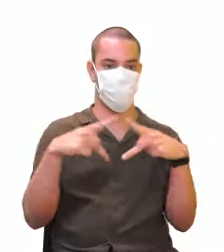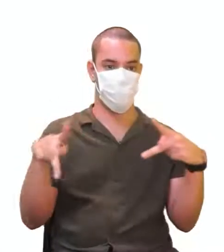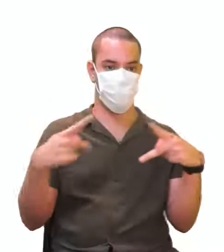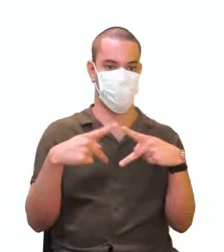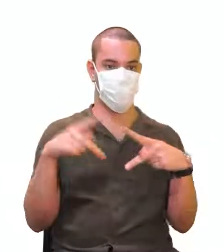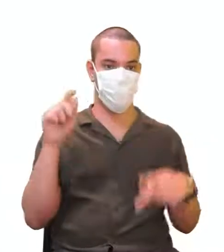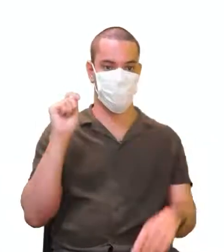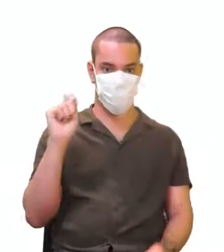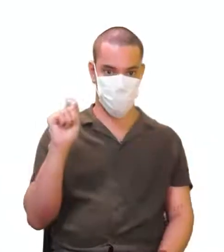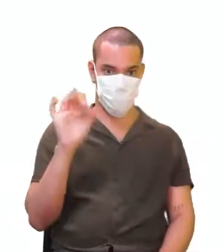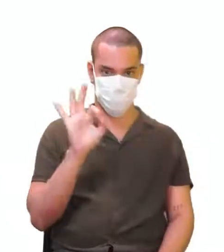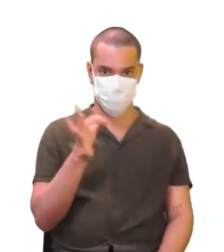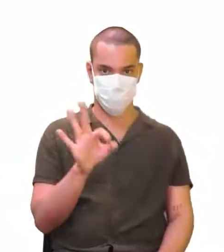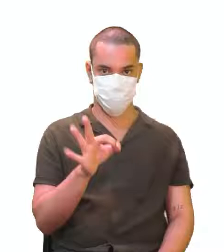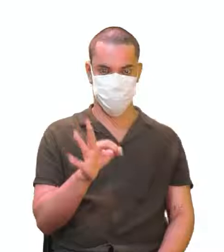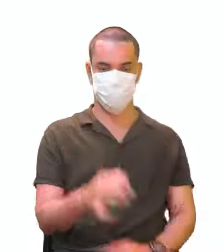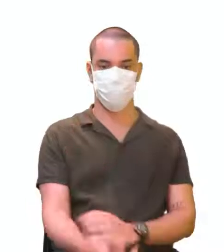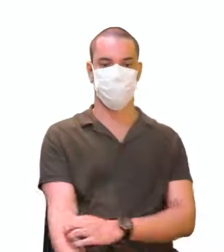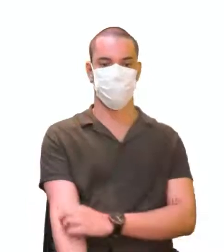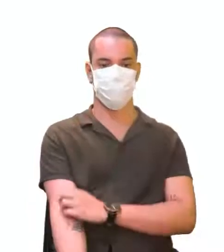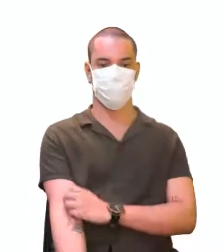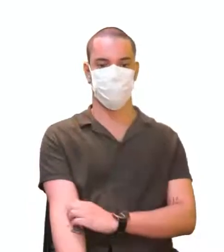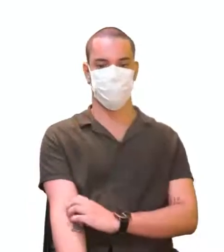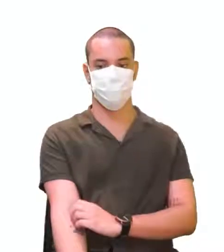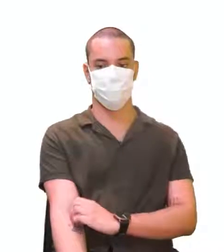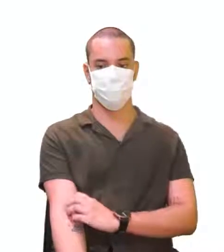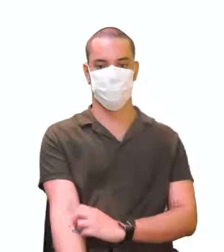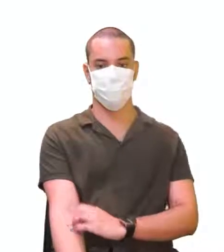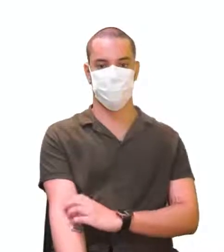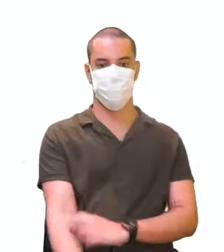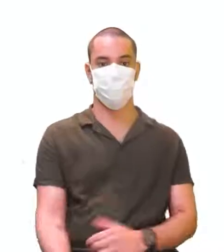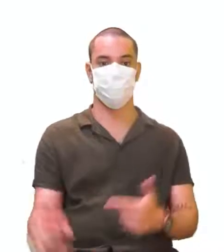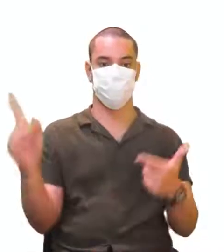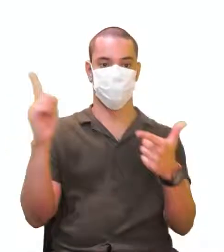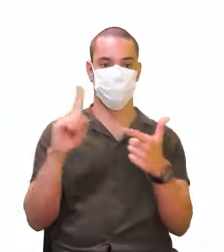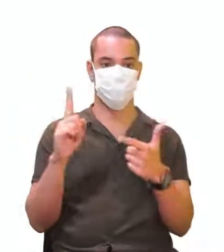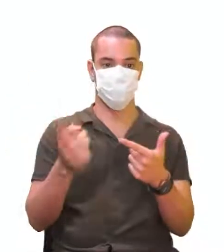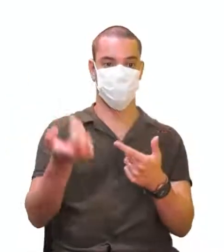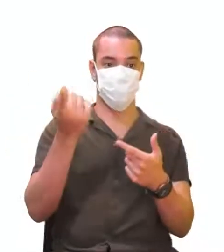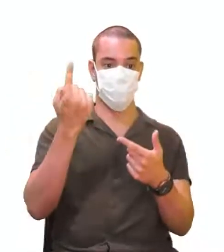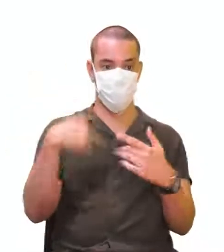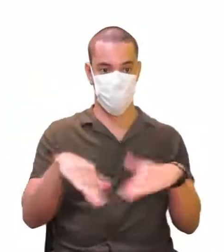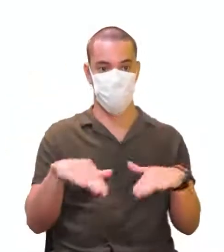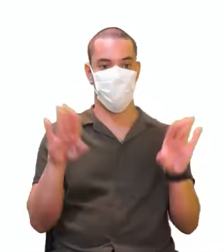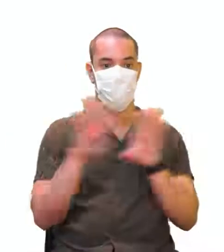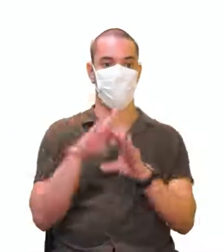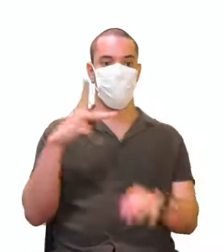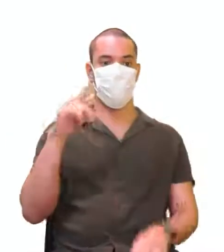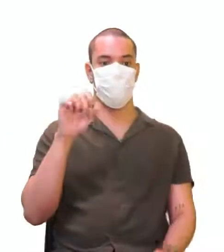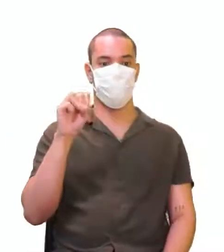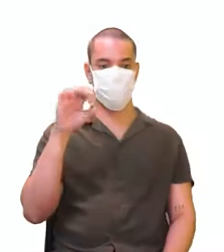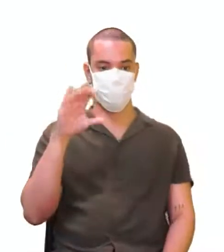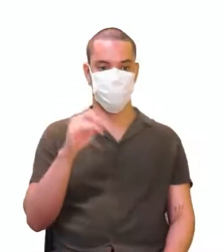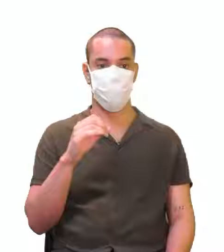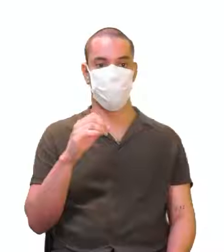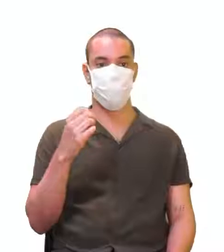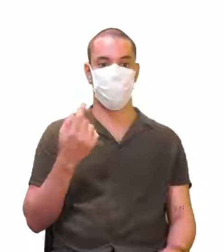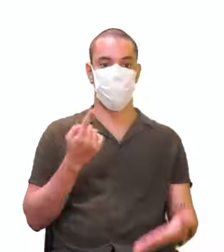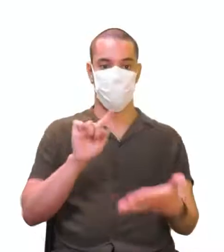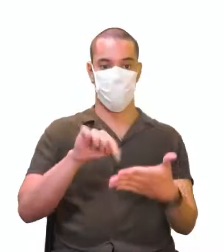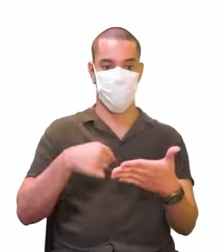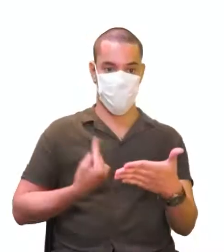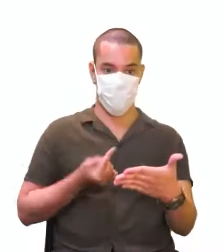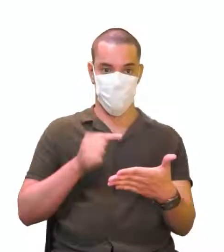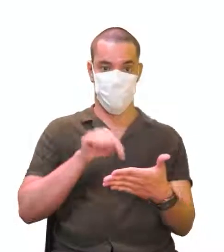A, ok? No meu plasma sanguíneo, eu vou ter um anticorpo